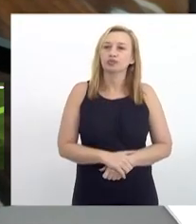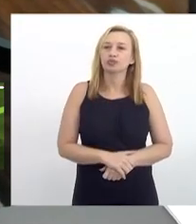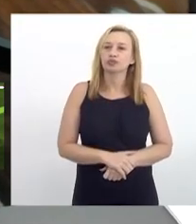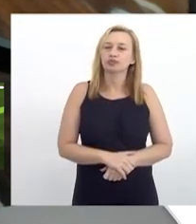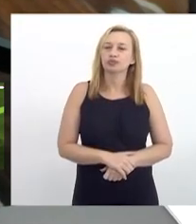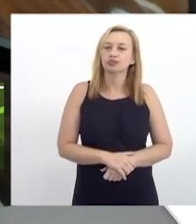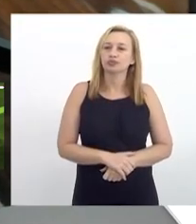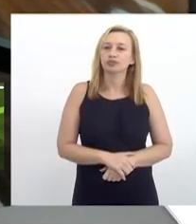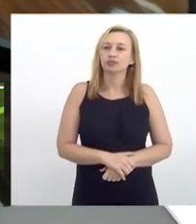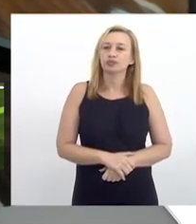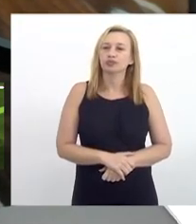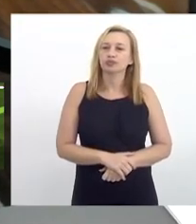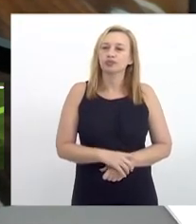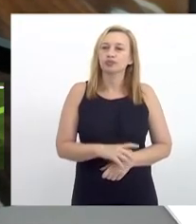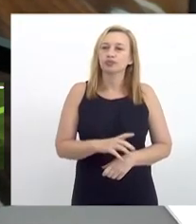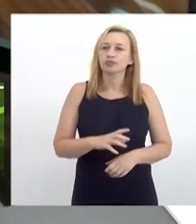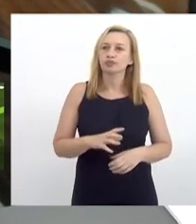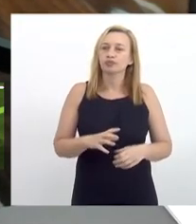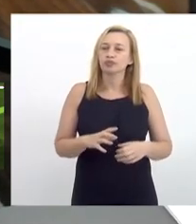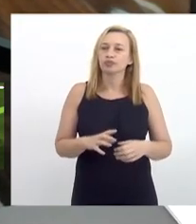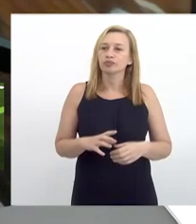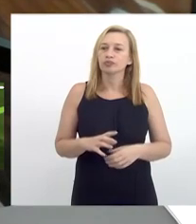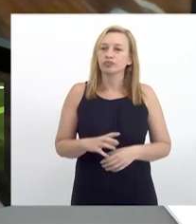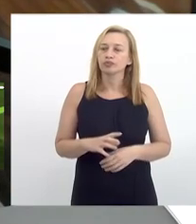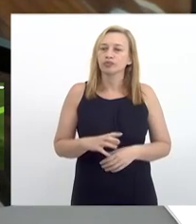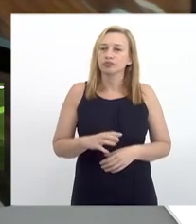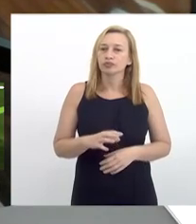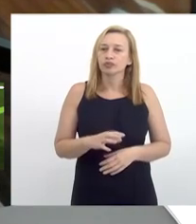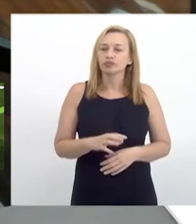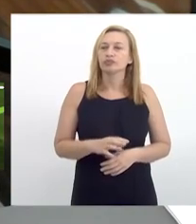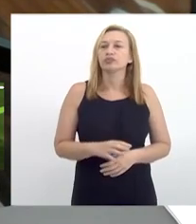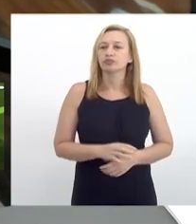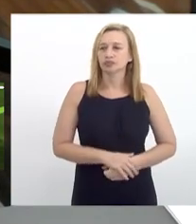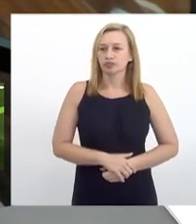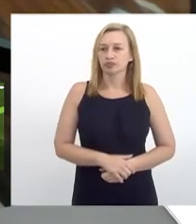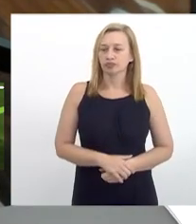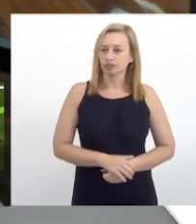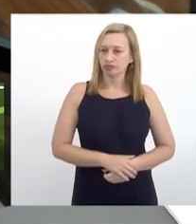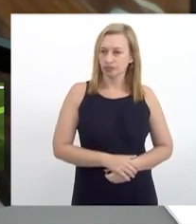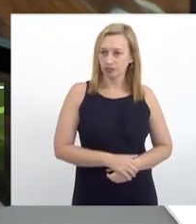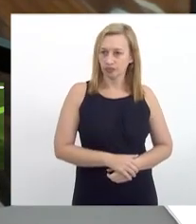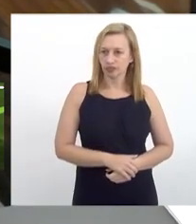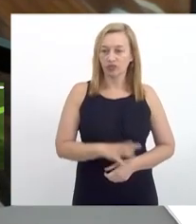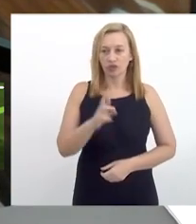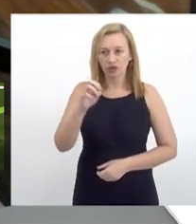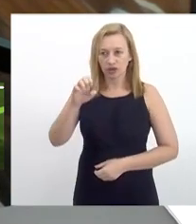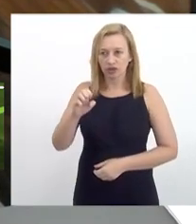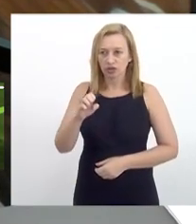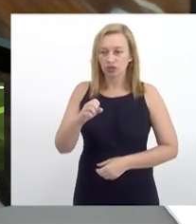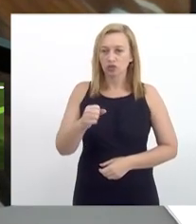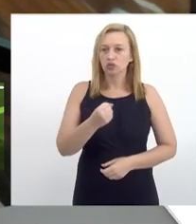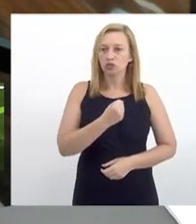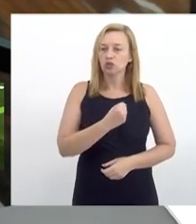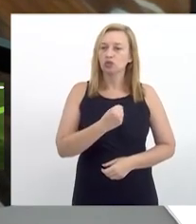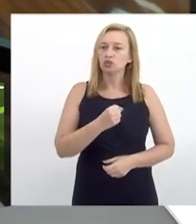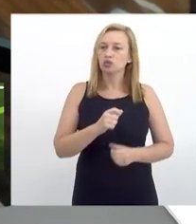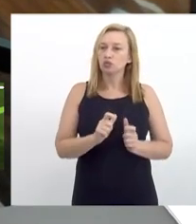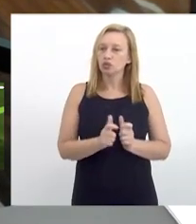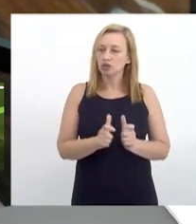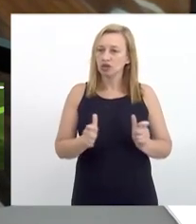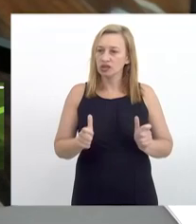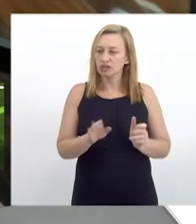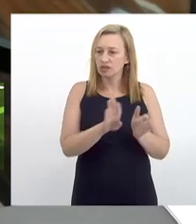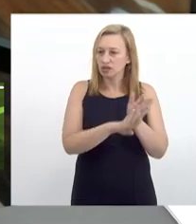integrarmos, desculpe, o regime, precisaríamos ter como regra limitadora do crescimento anual das